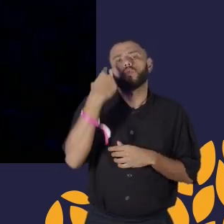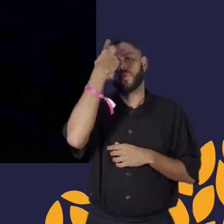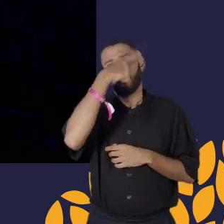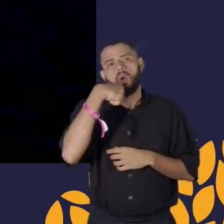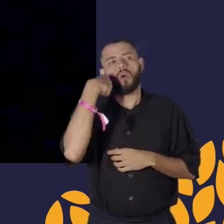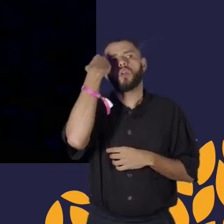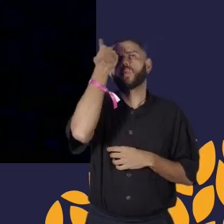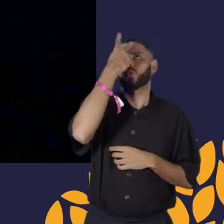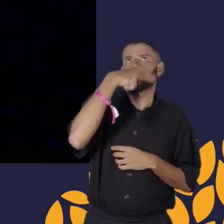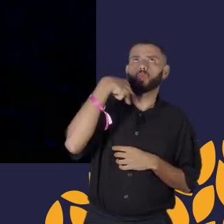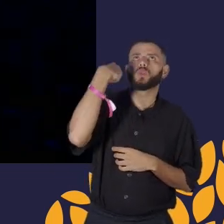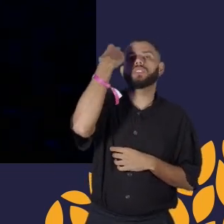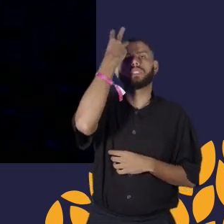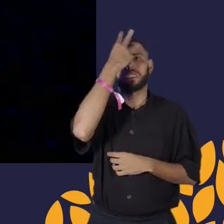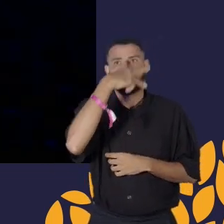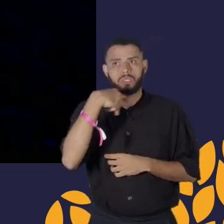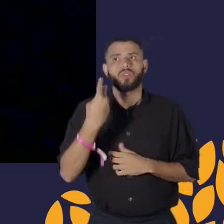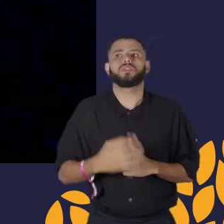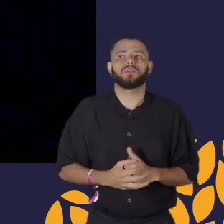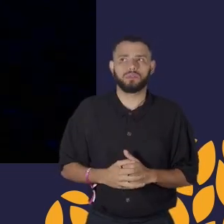horas. Enquanto a via